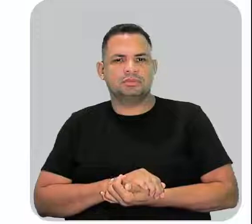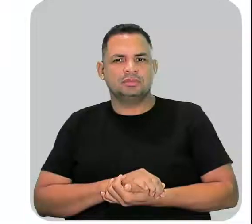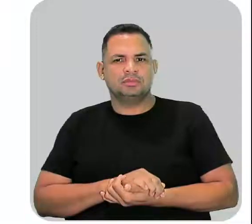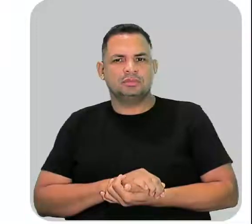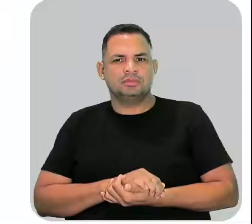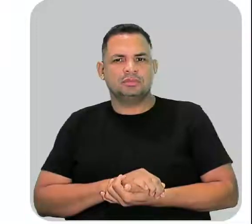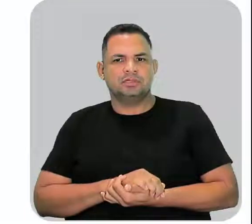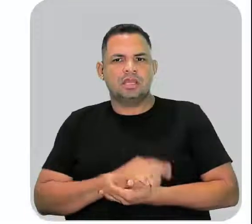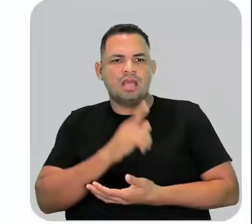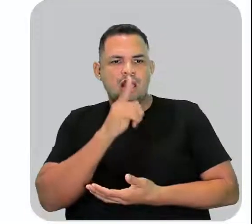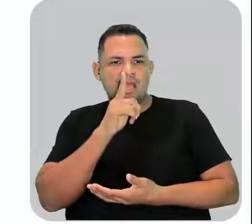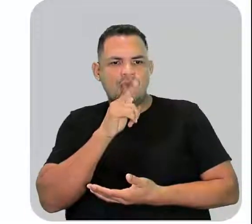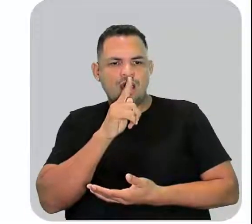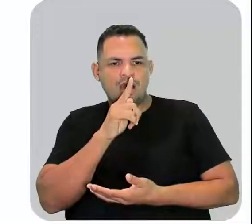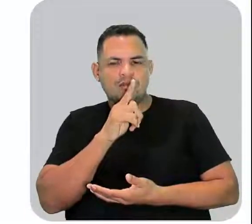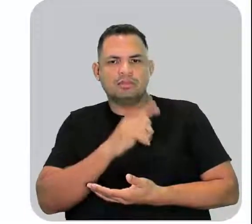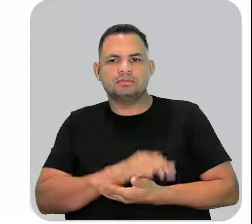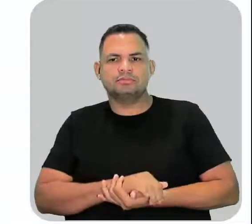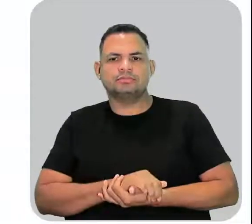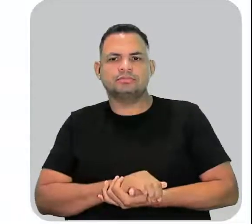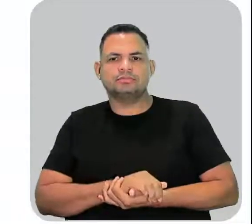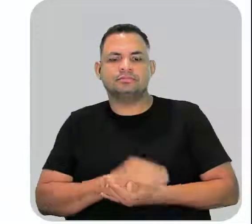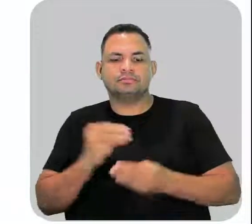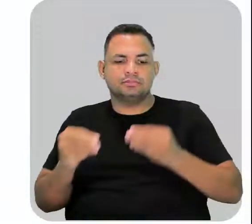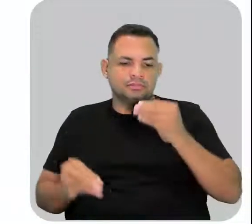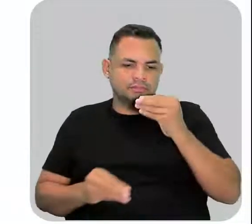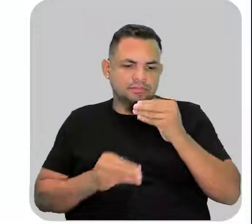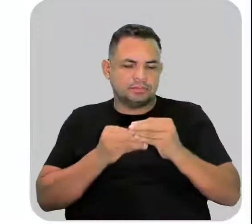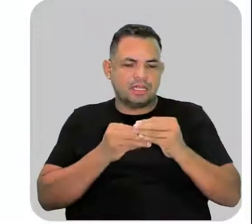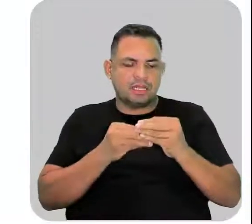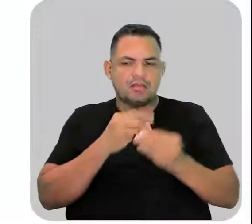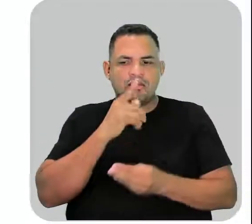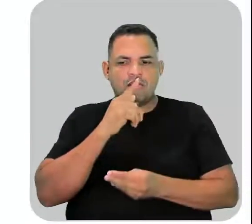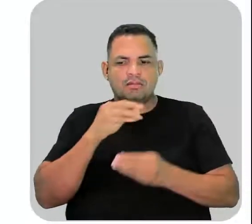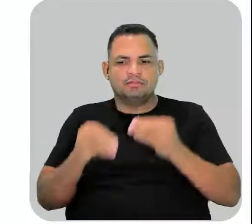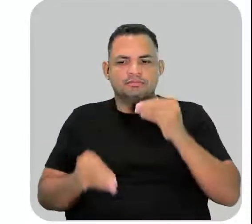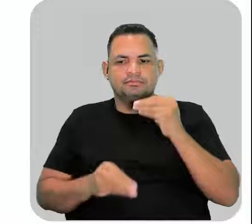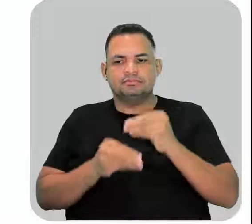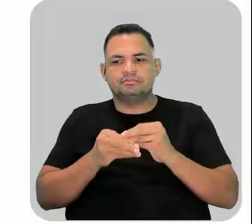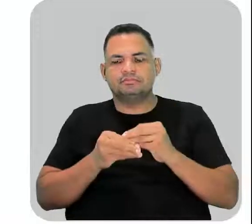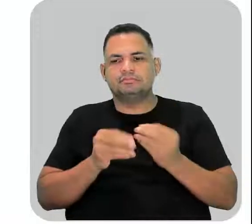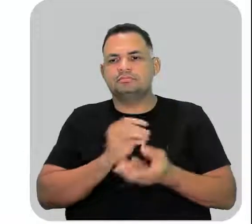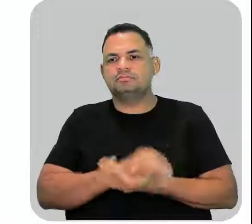só, hidratação é a adição de água.